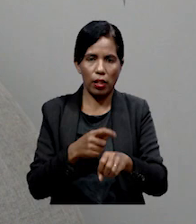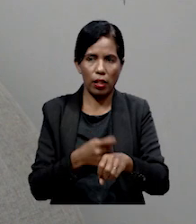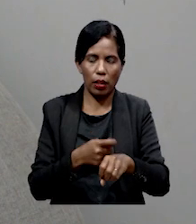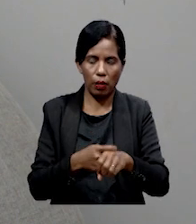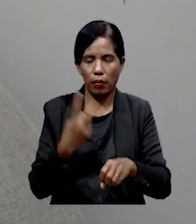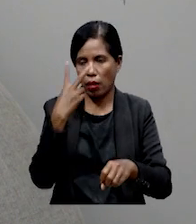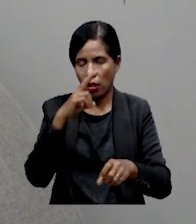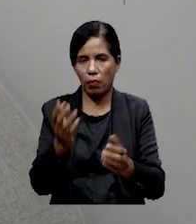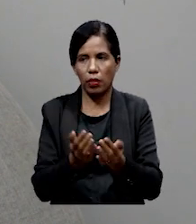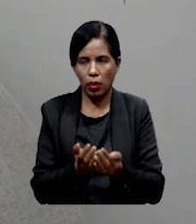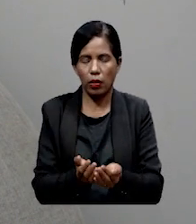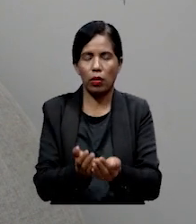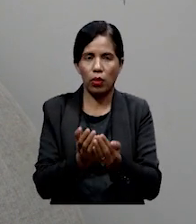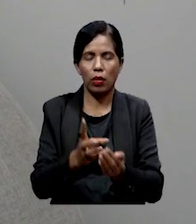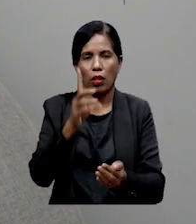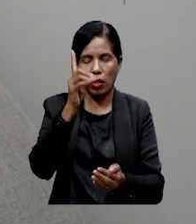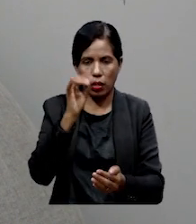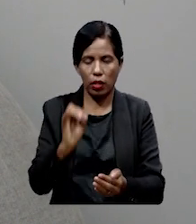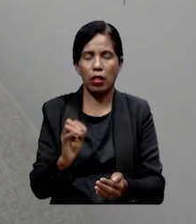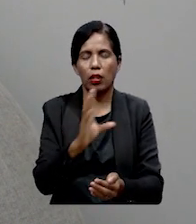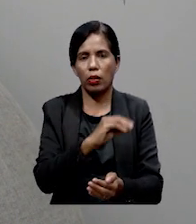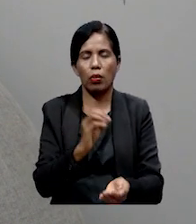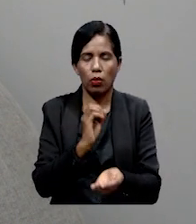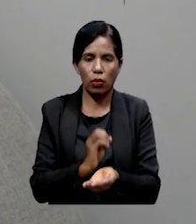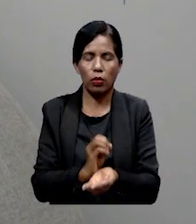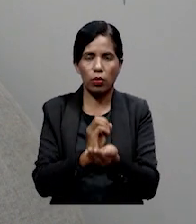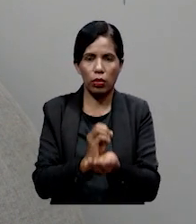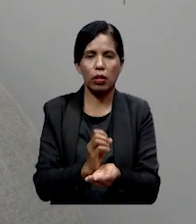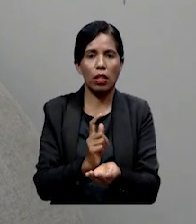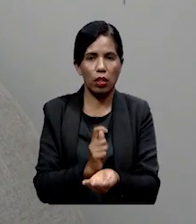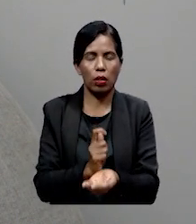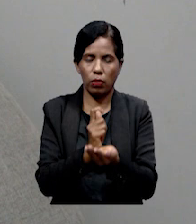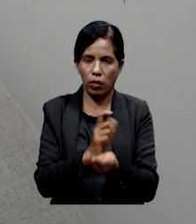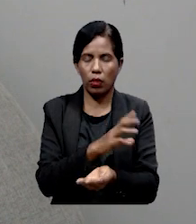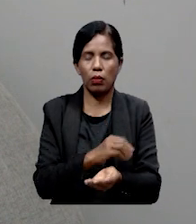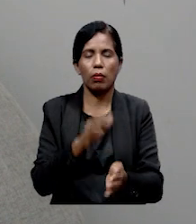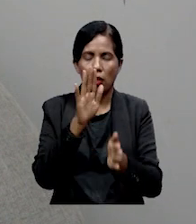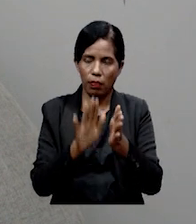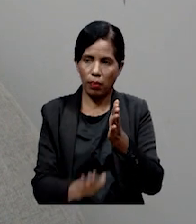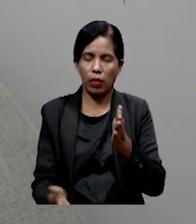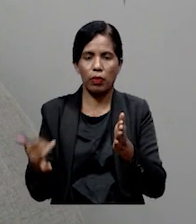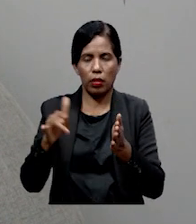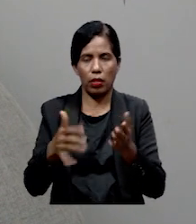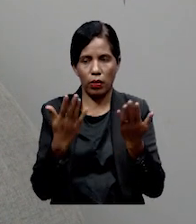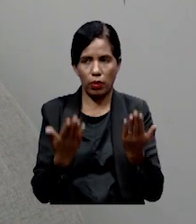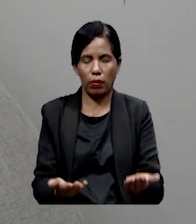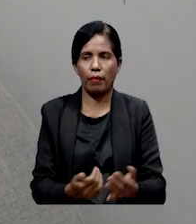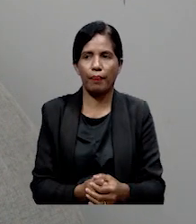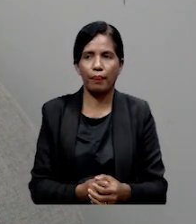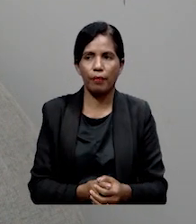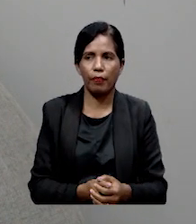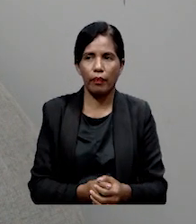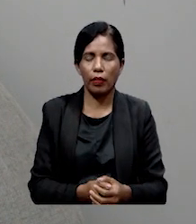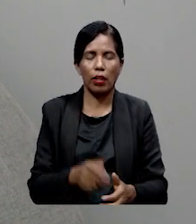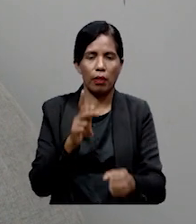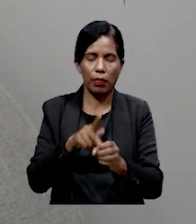se a mesma que opera entre dele, o ecusi a tauro, a tu nem bele, a menos netic se a nia toda. Portanto,